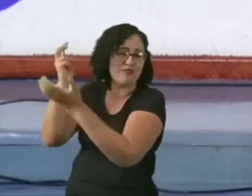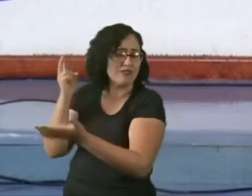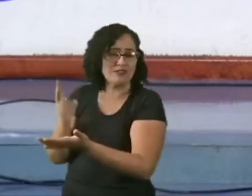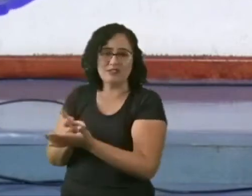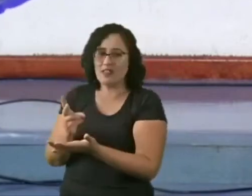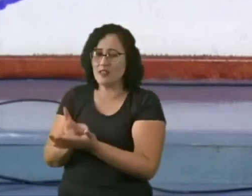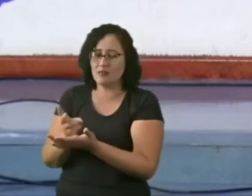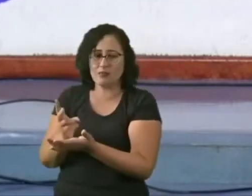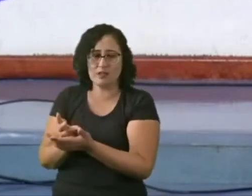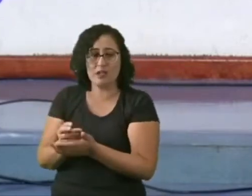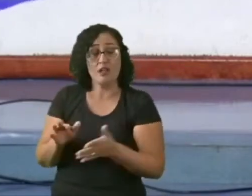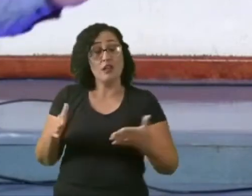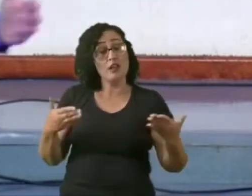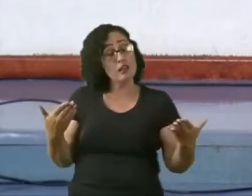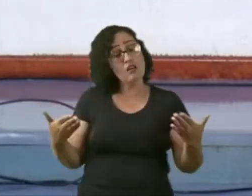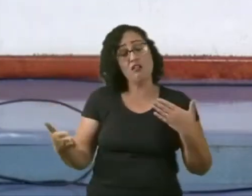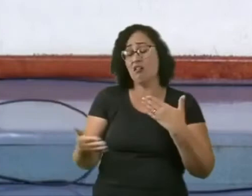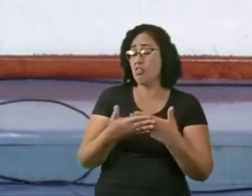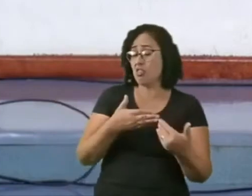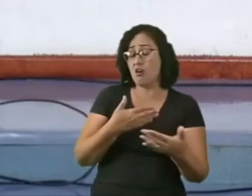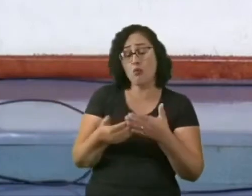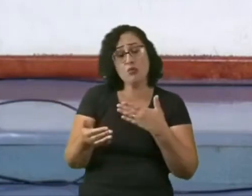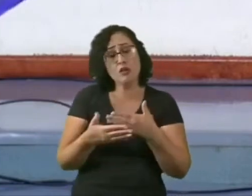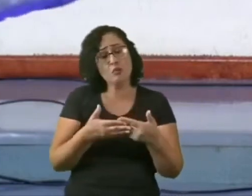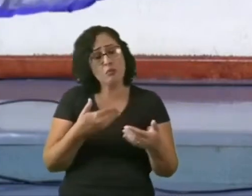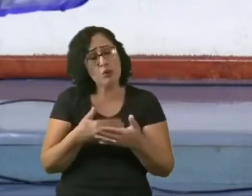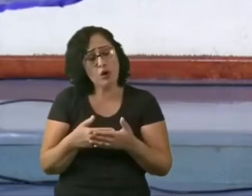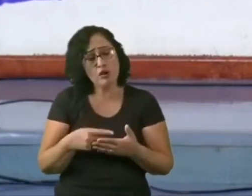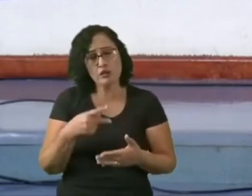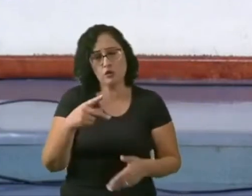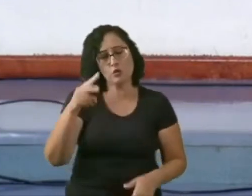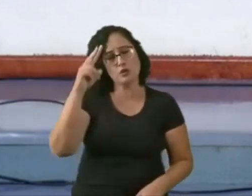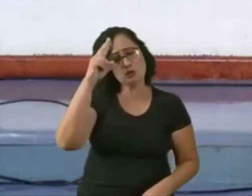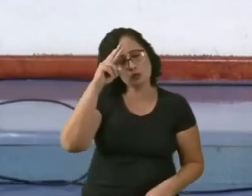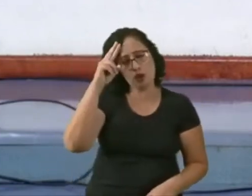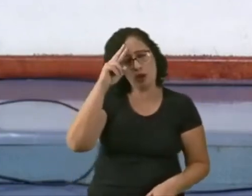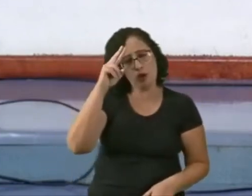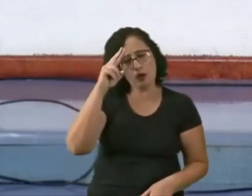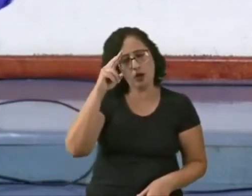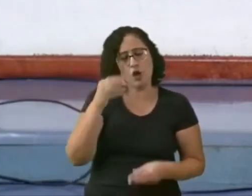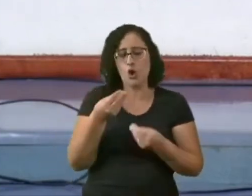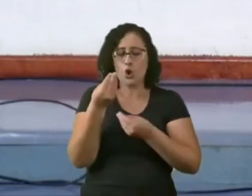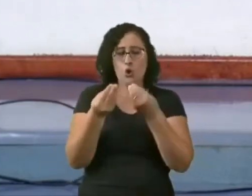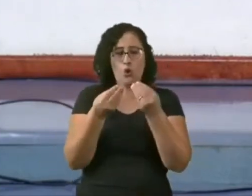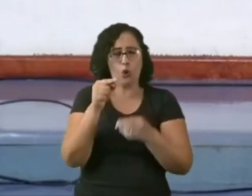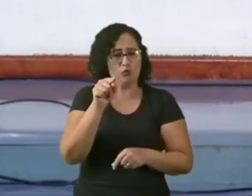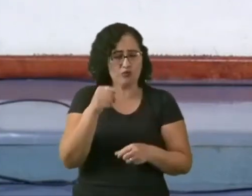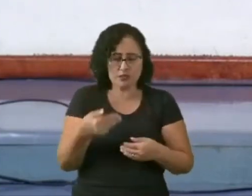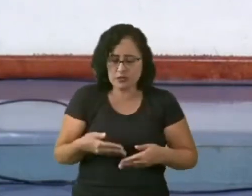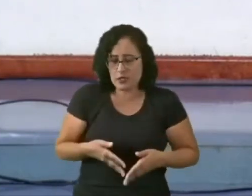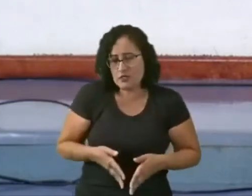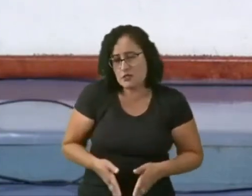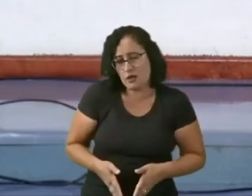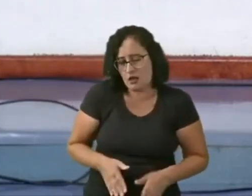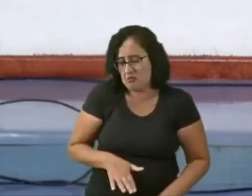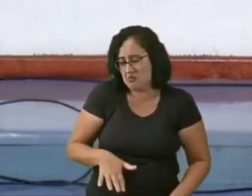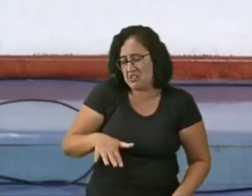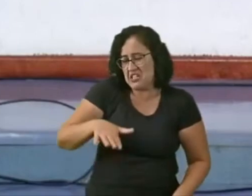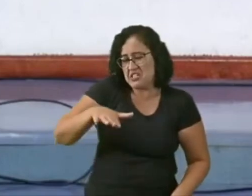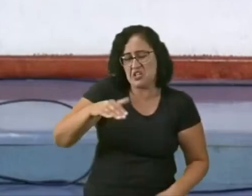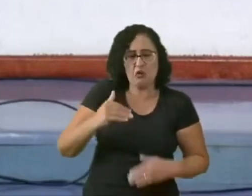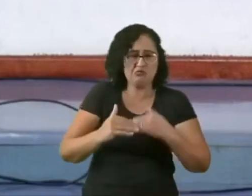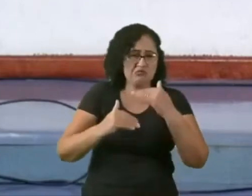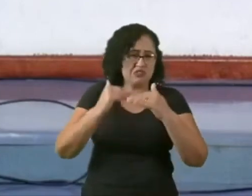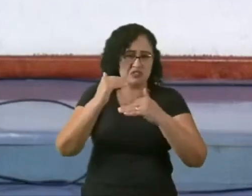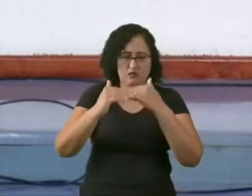de vida, a tua história, desde o nascimento até no dia de hoje.